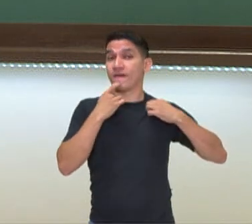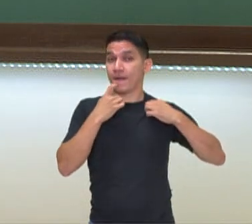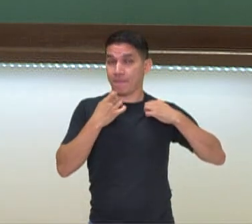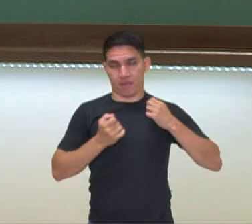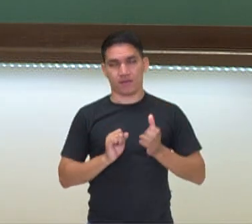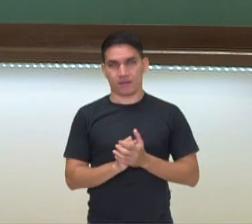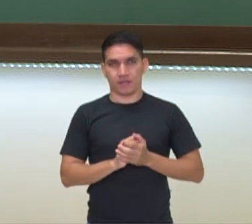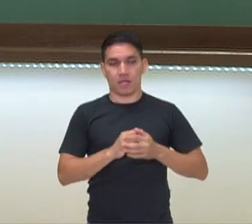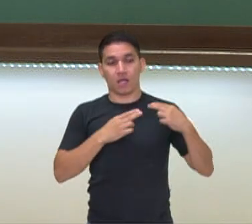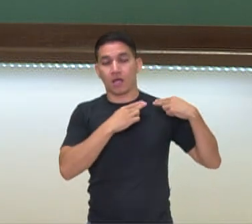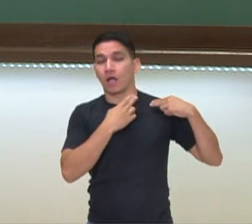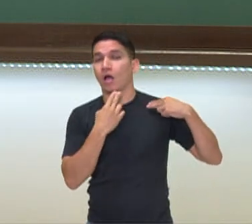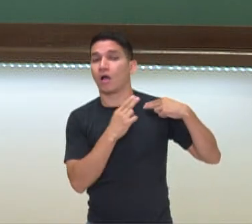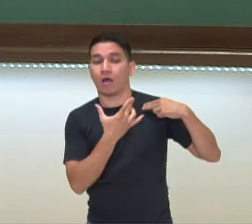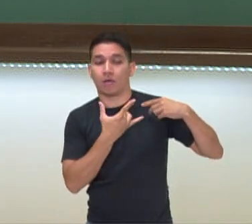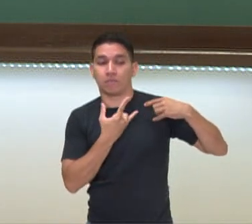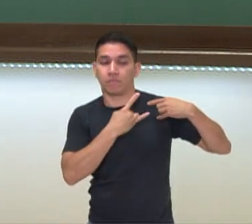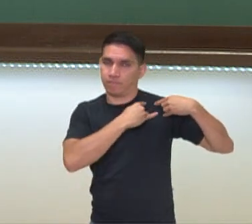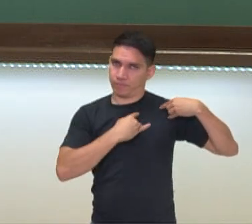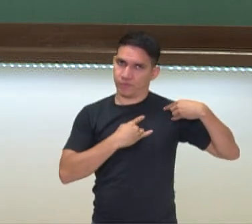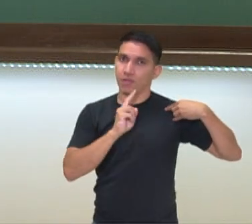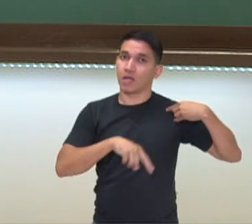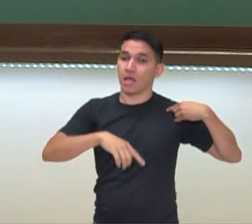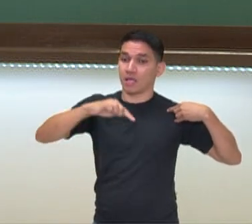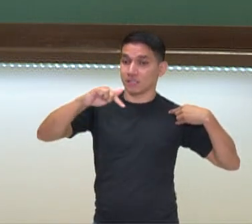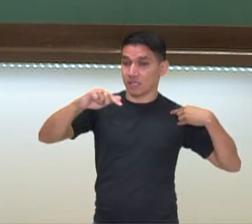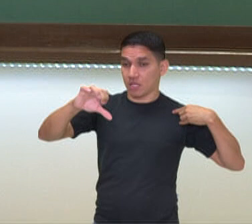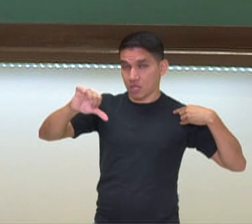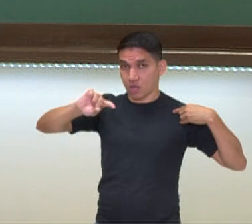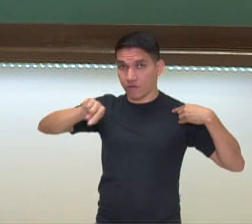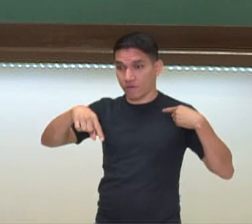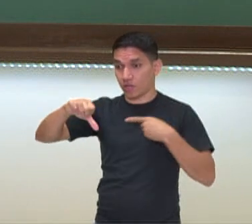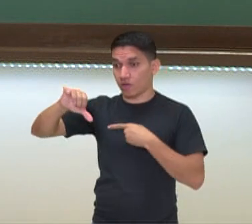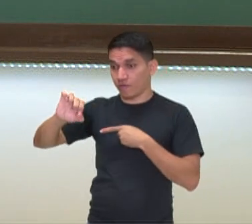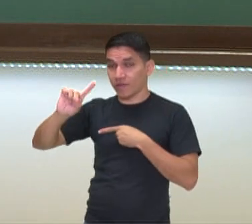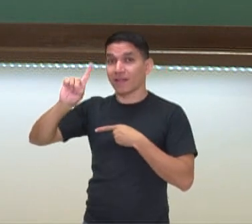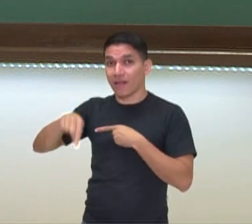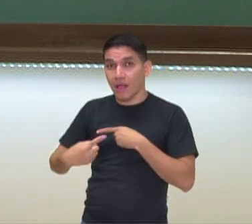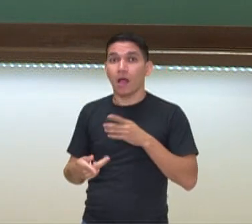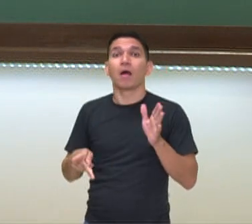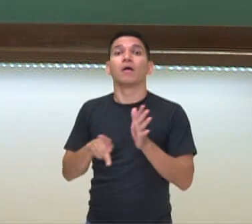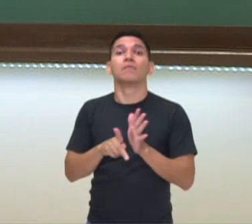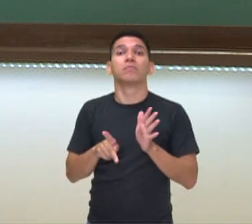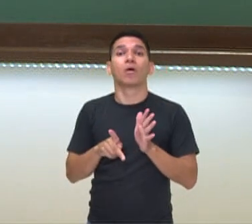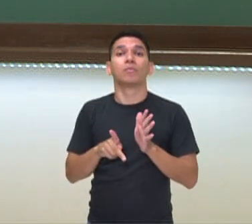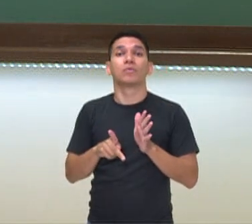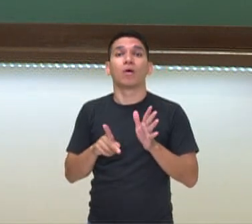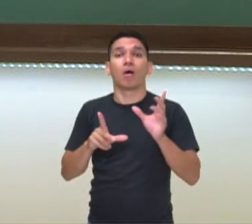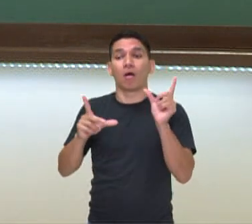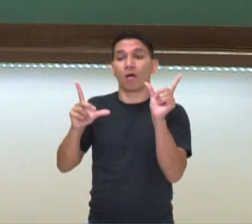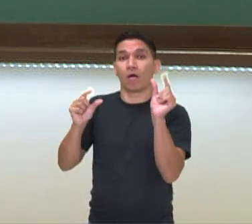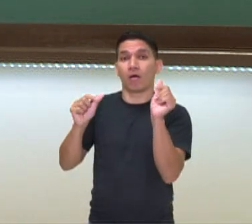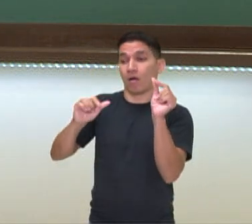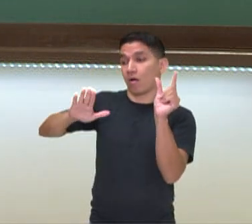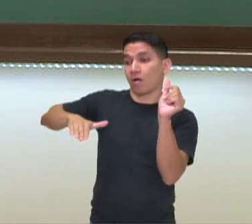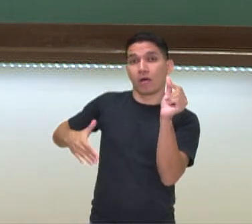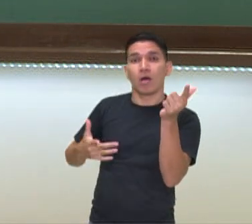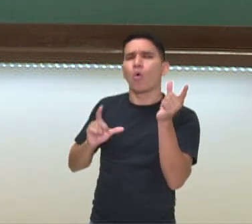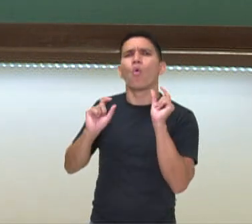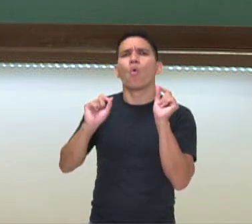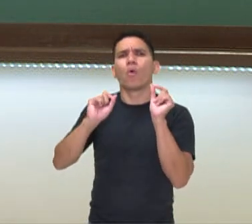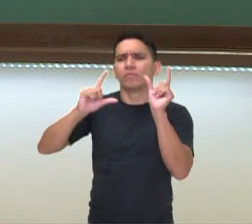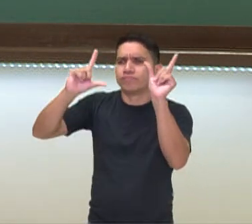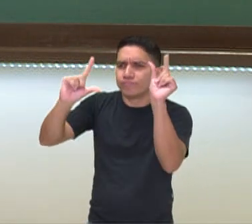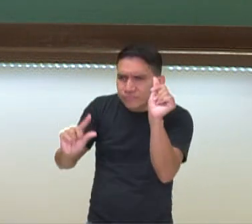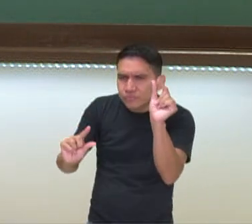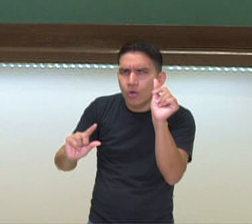com o preço R$ 79,90, indicando que aquele preço era promocional. Porém, o que os consumidores começaram a